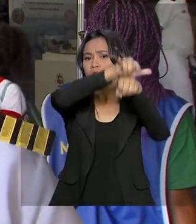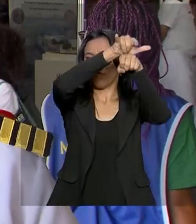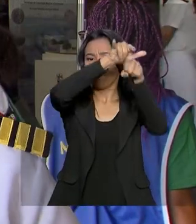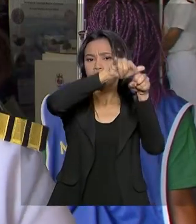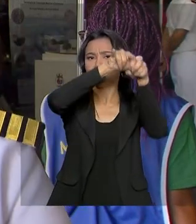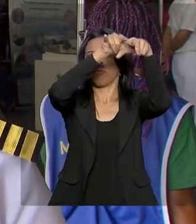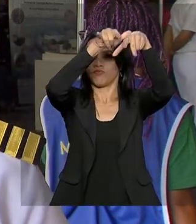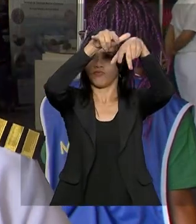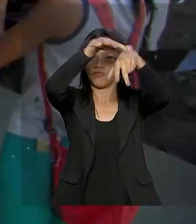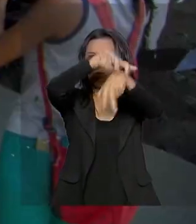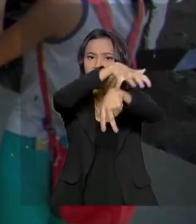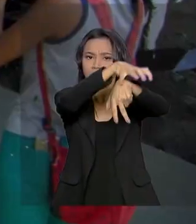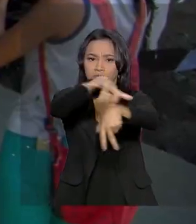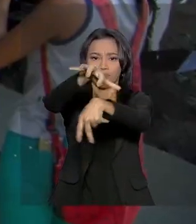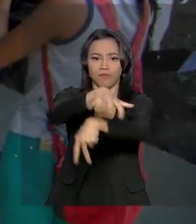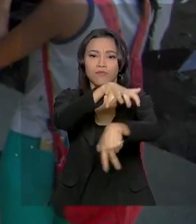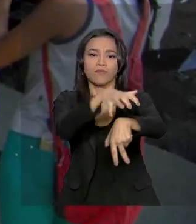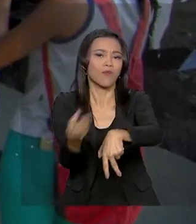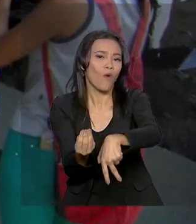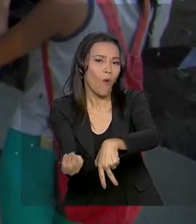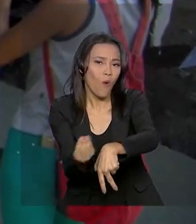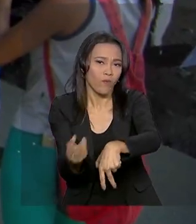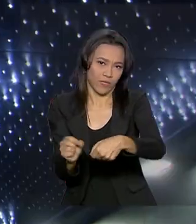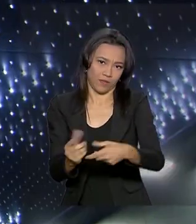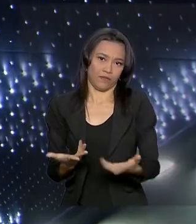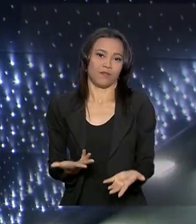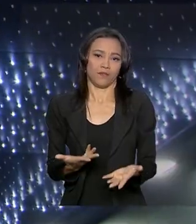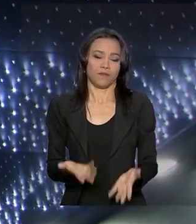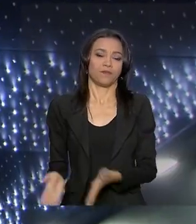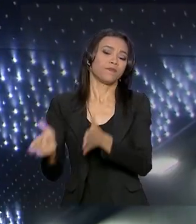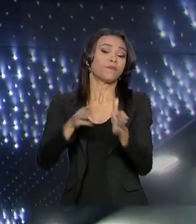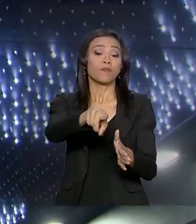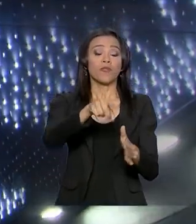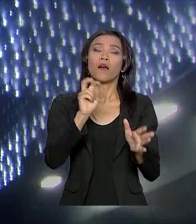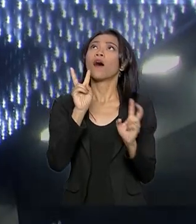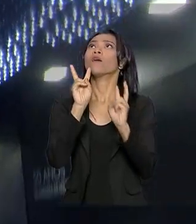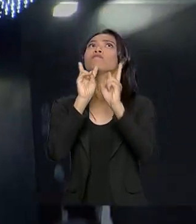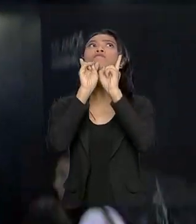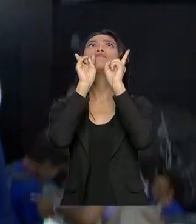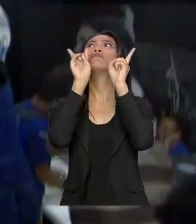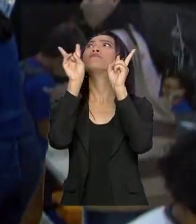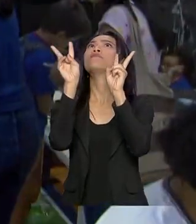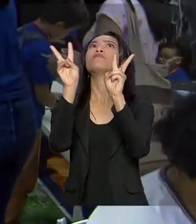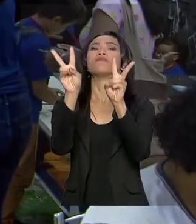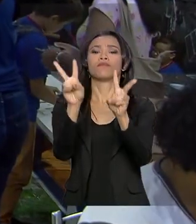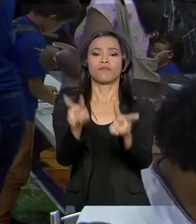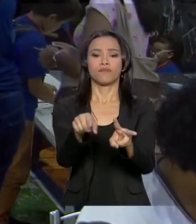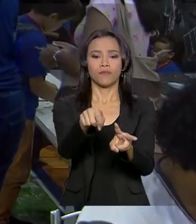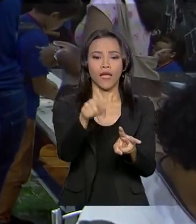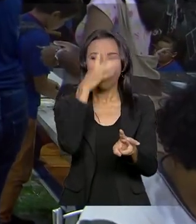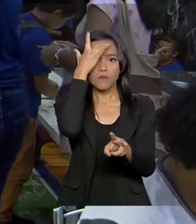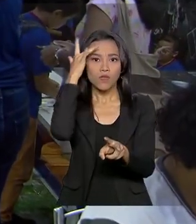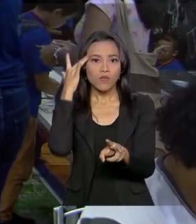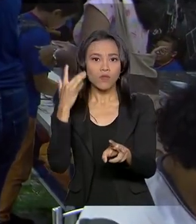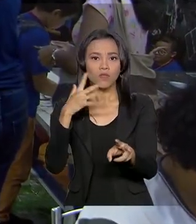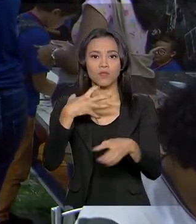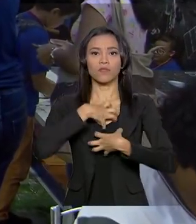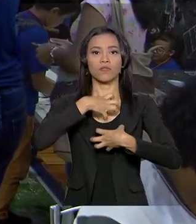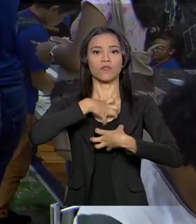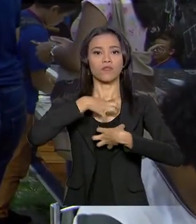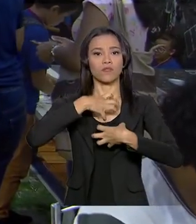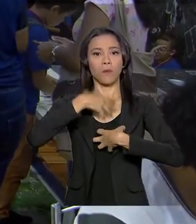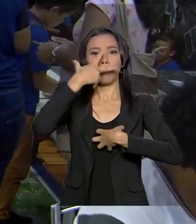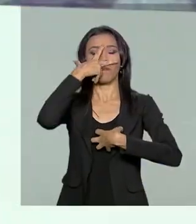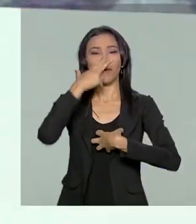de saltos reais na agência espacial brasileira o teto lembra o espaço para que o visitante já se sinta